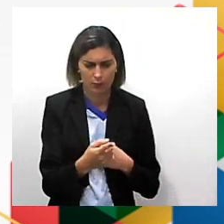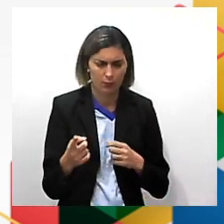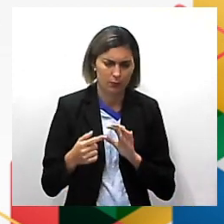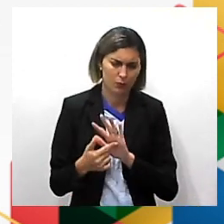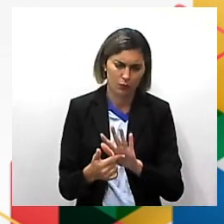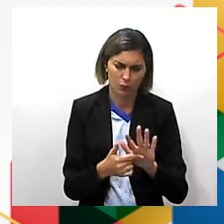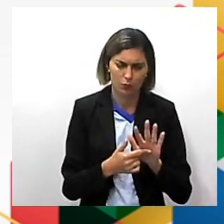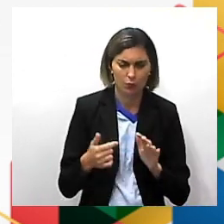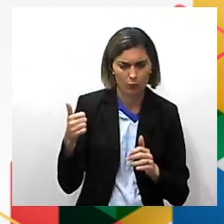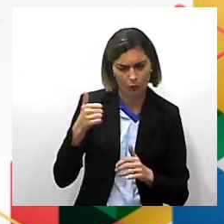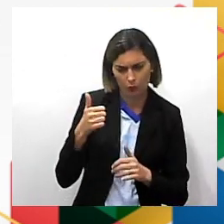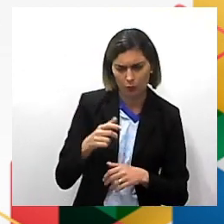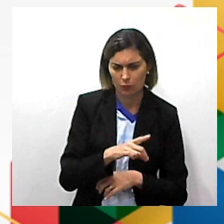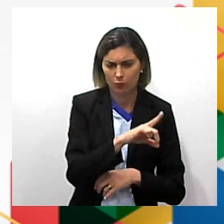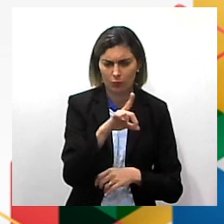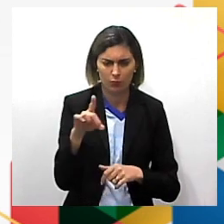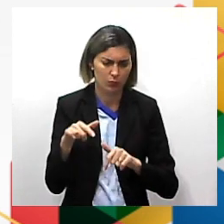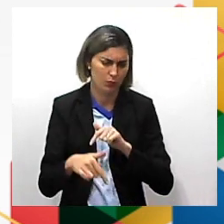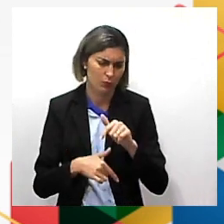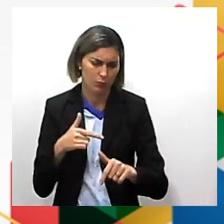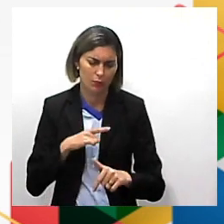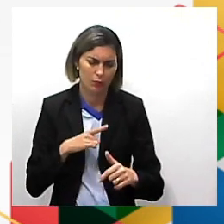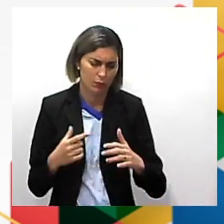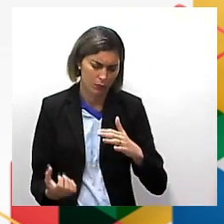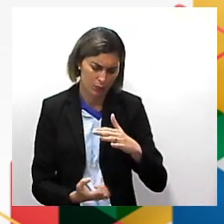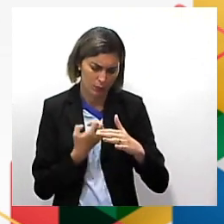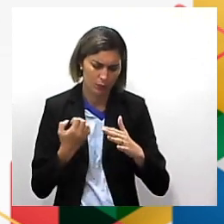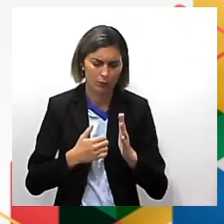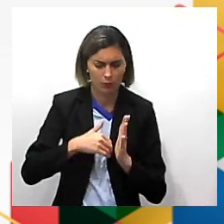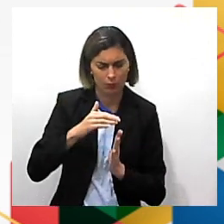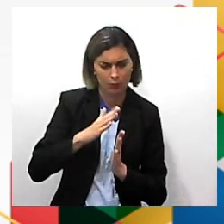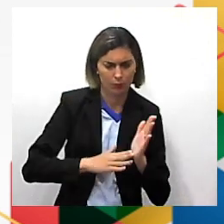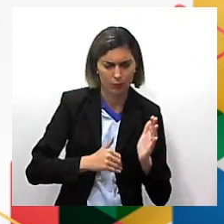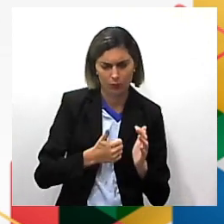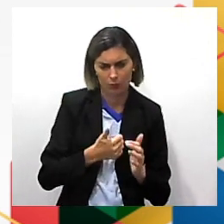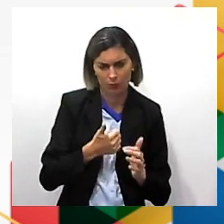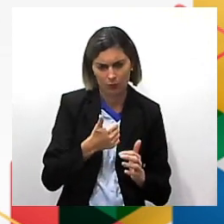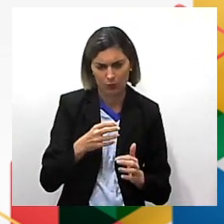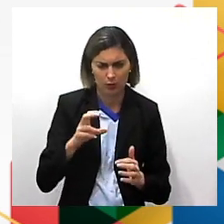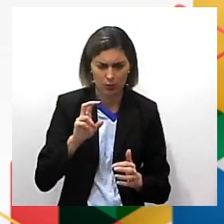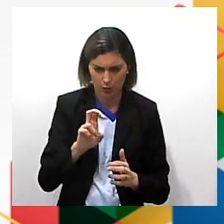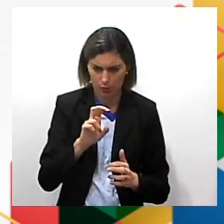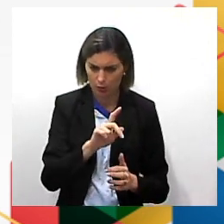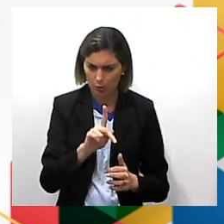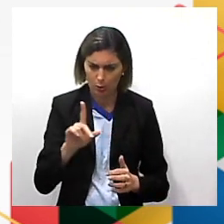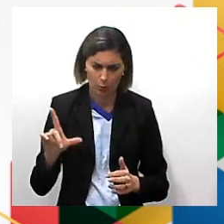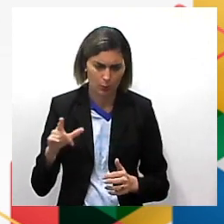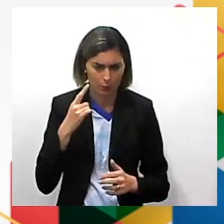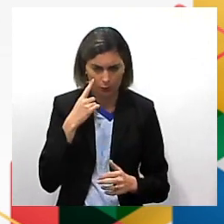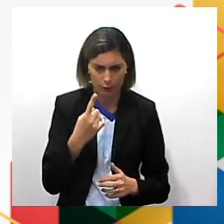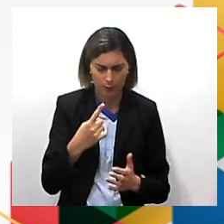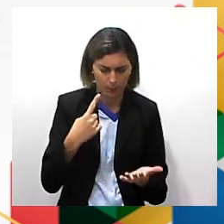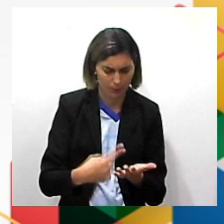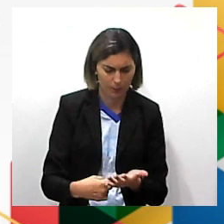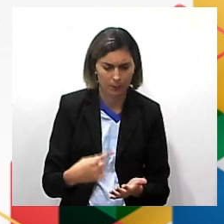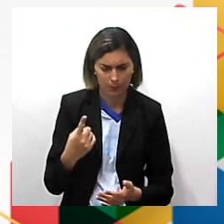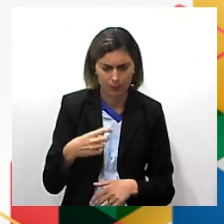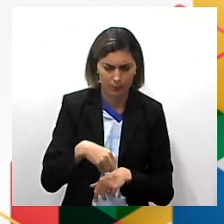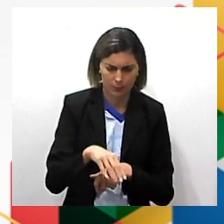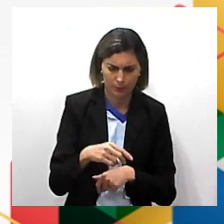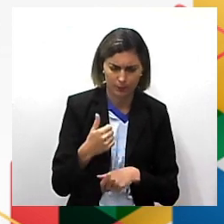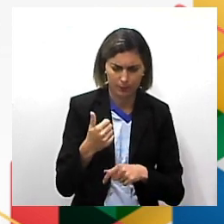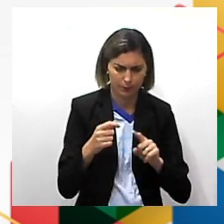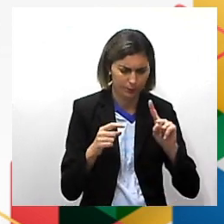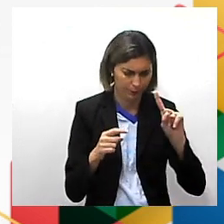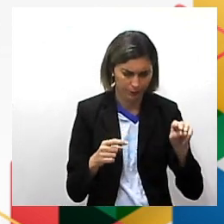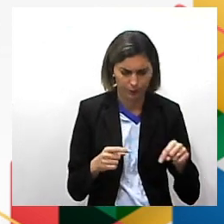indica que no primeiro dia de trabalho a empresa pintou 5 quilômetros. Vou marcar aqui, olha só. Vou colocar o primeiro